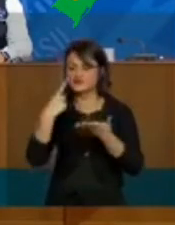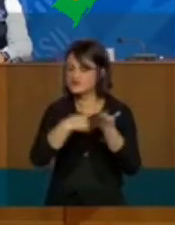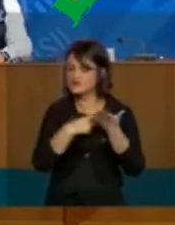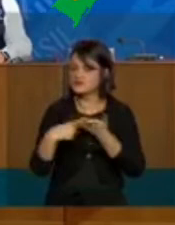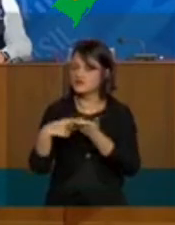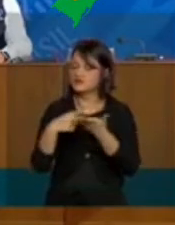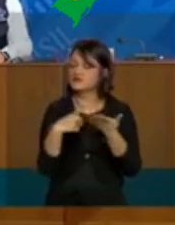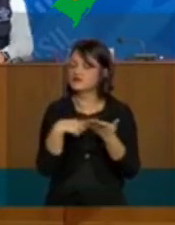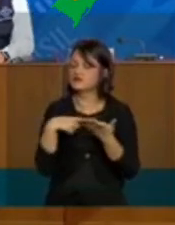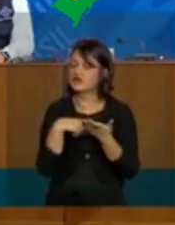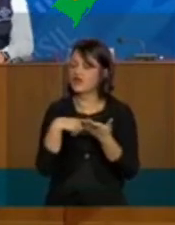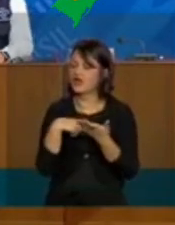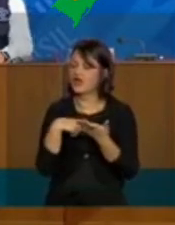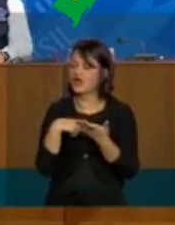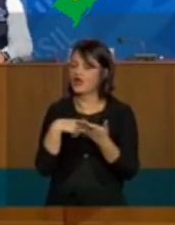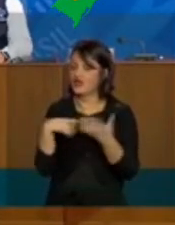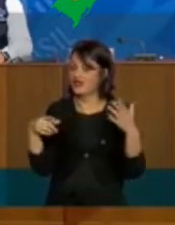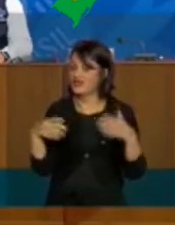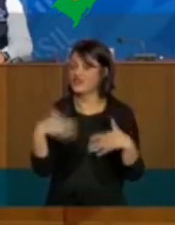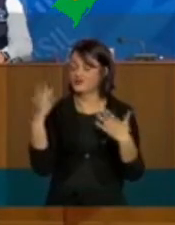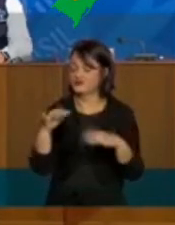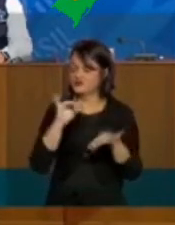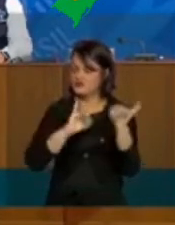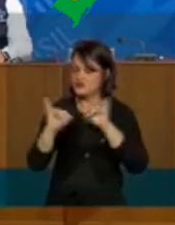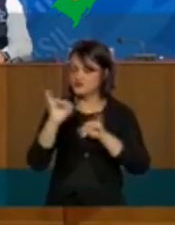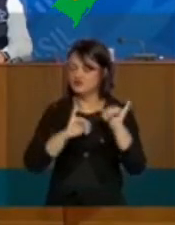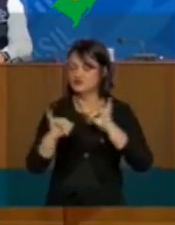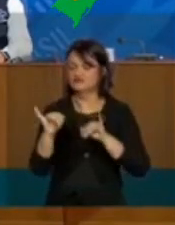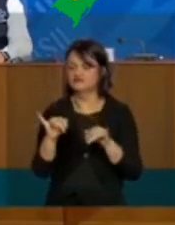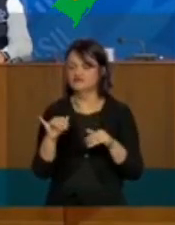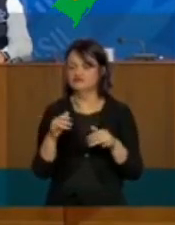combinações, e isso, assim que eles forem publicando